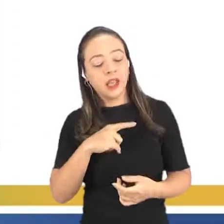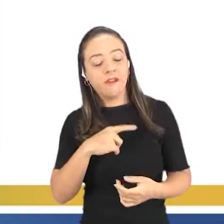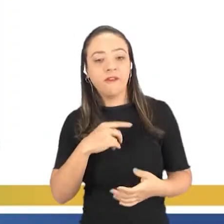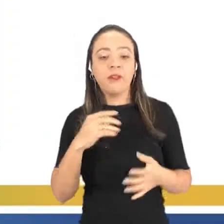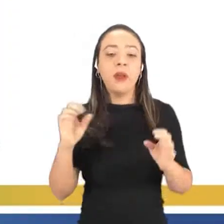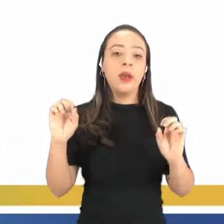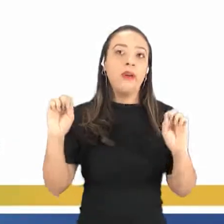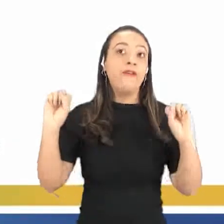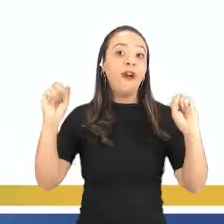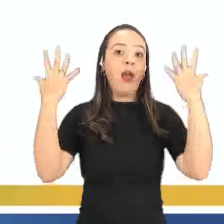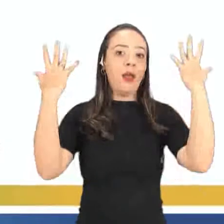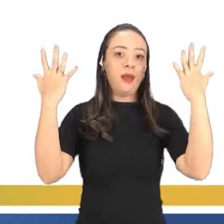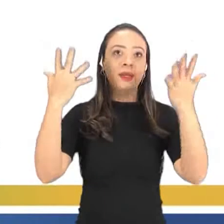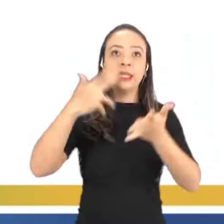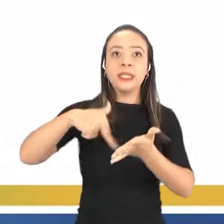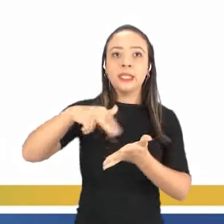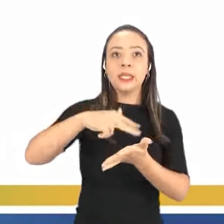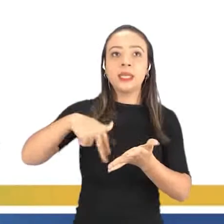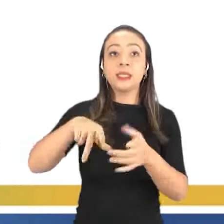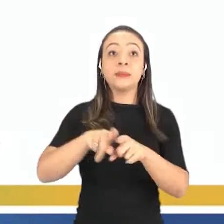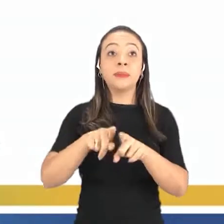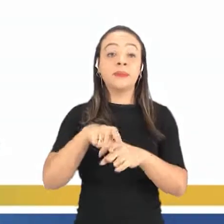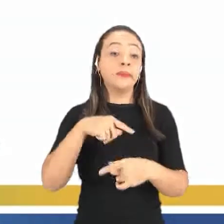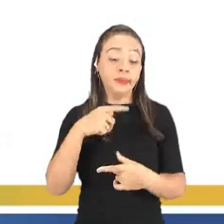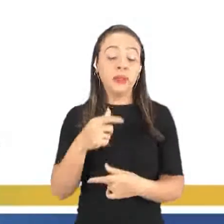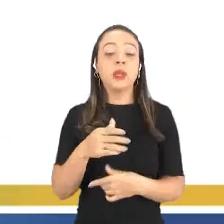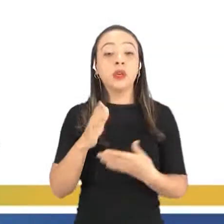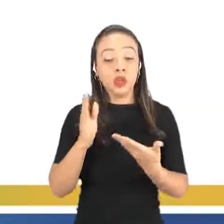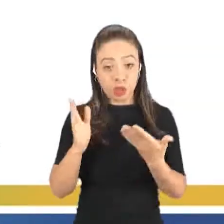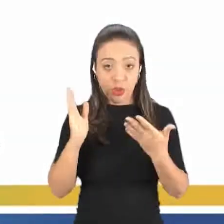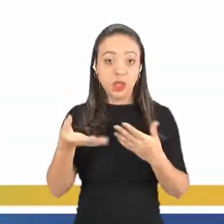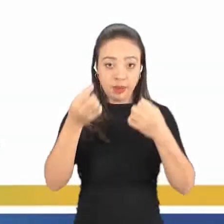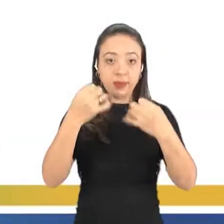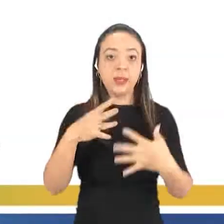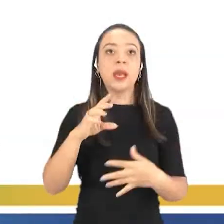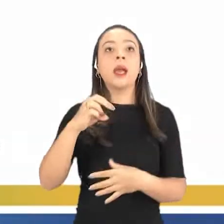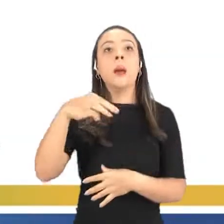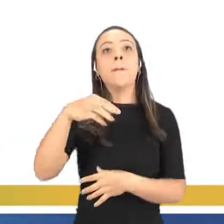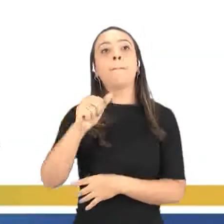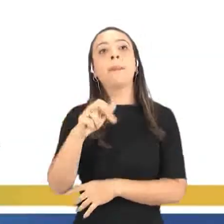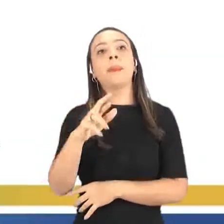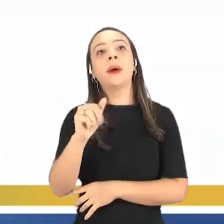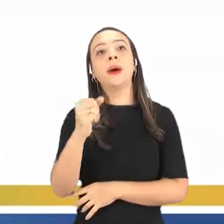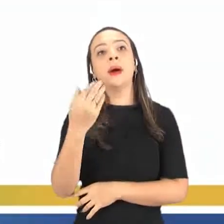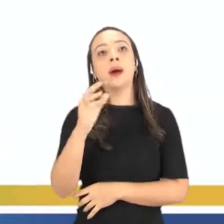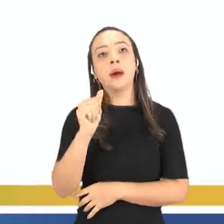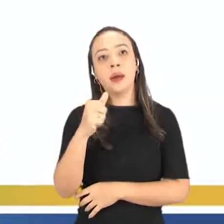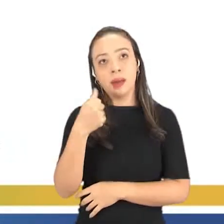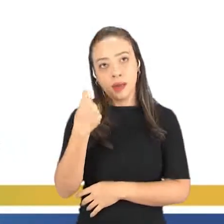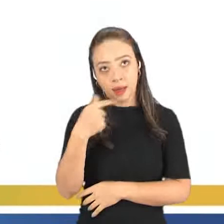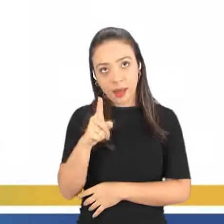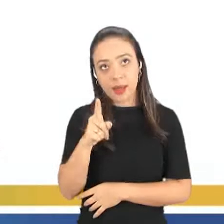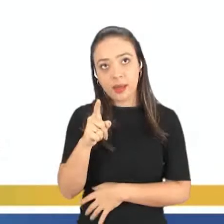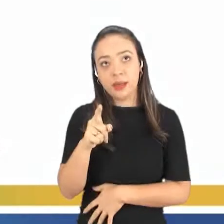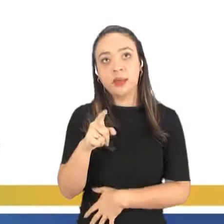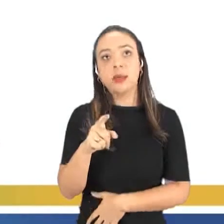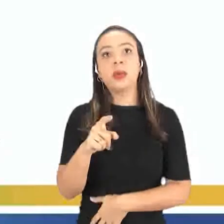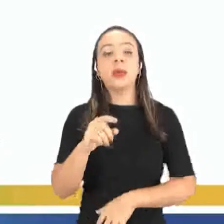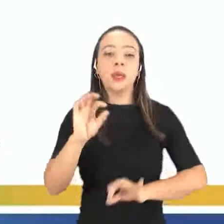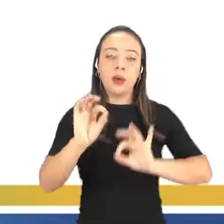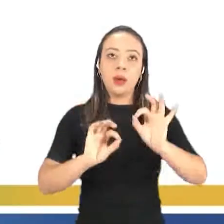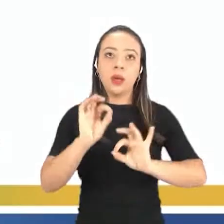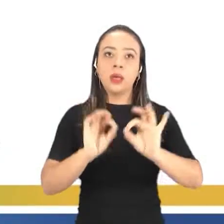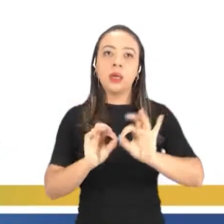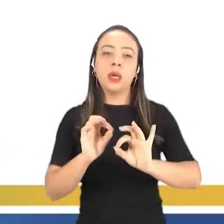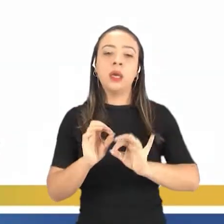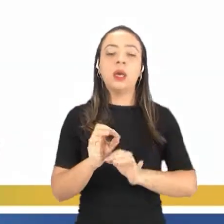dança. Bom, o primeiro deles é o maracá. Ele é feito de cabaça oca, colocada na extremidade de um